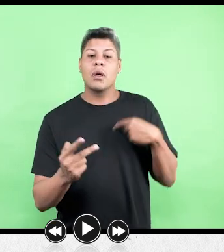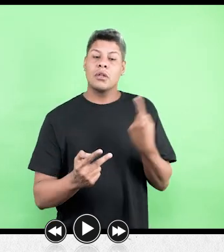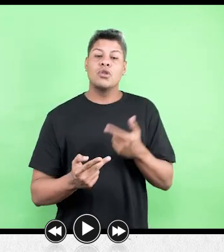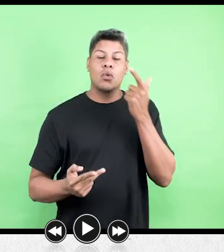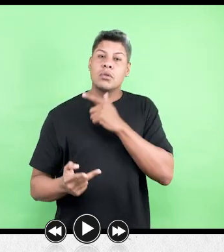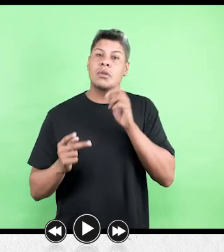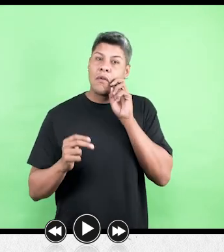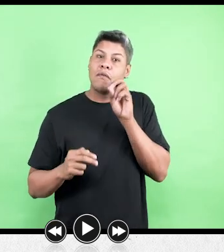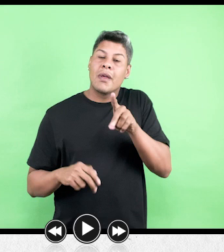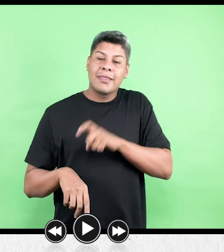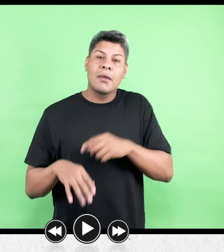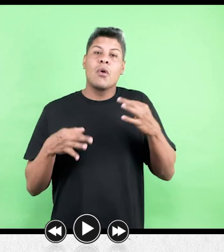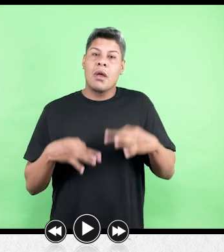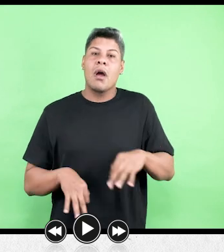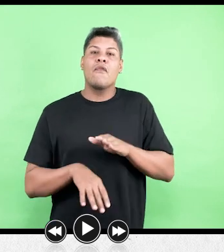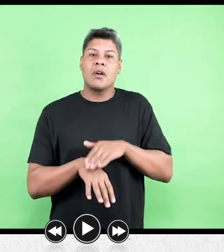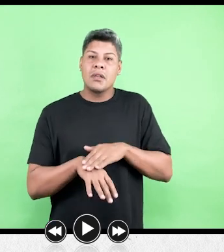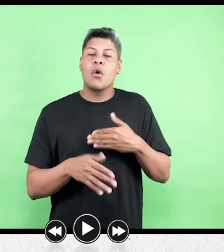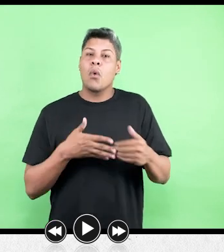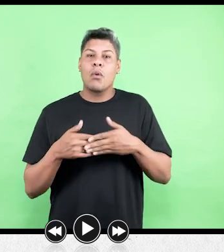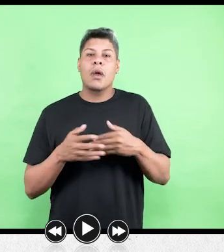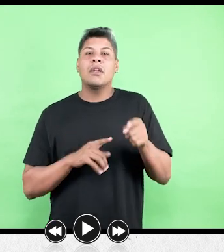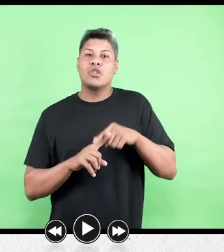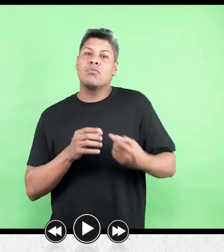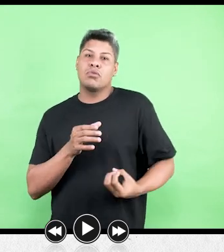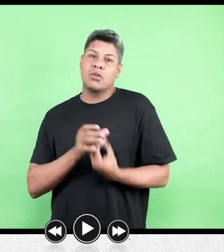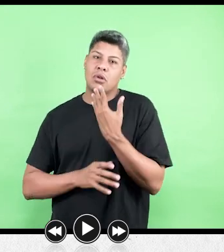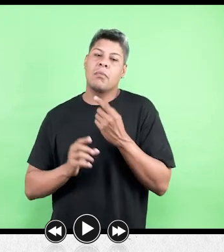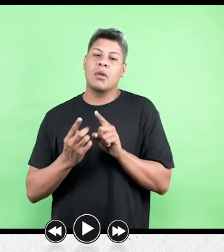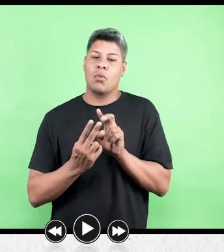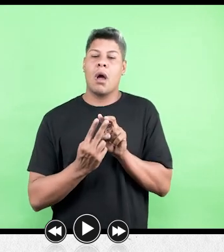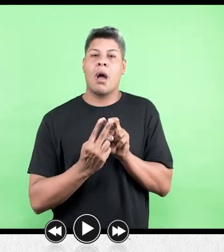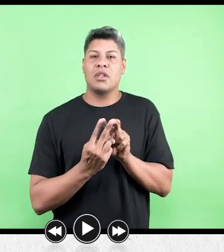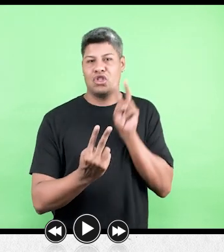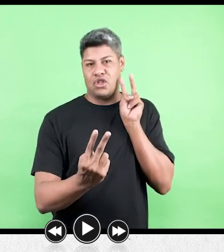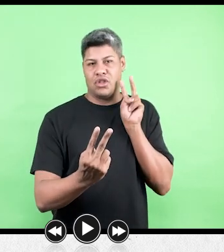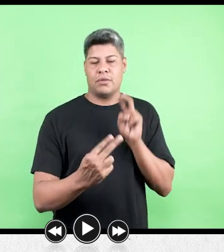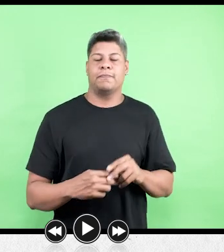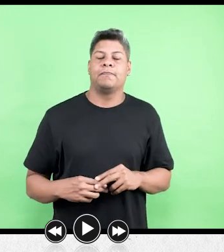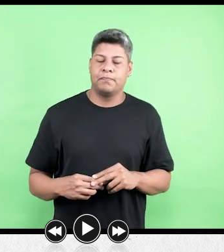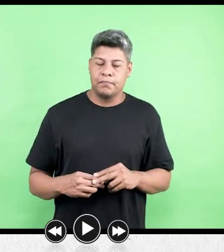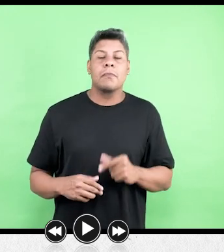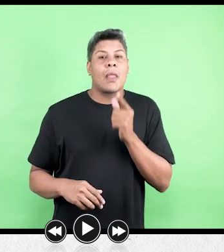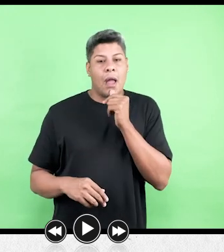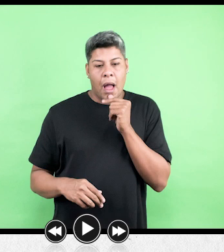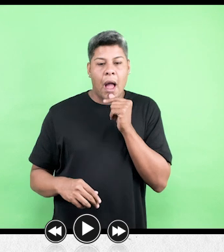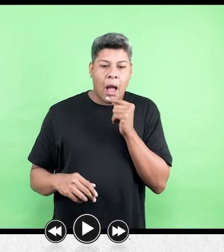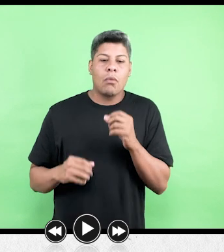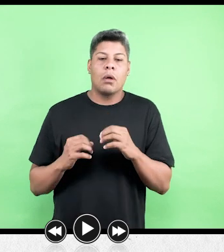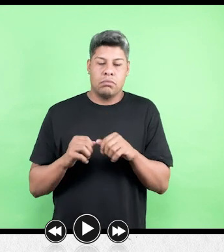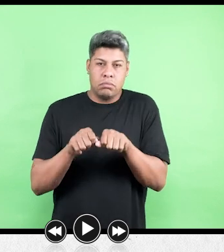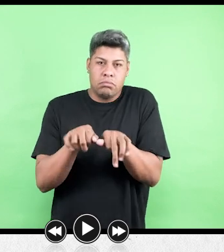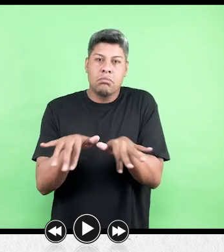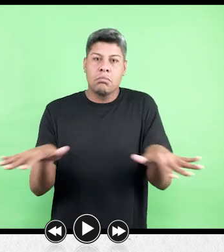acompanhar em tempo real e fazer qualquer tipo de acionamento à distância. Bom, depois que a água ela é elevada, né, a gente